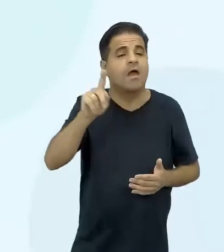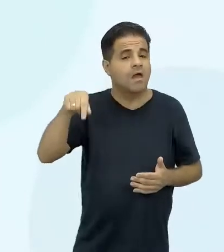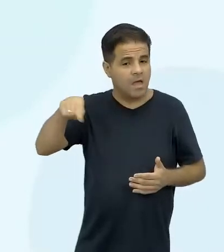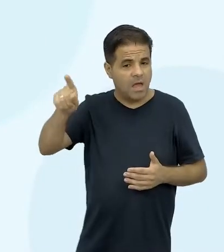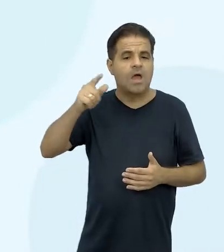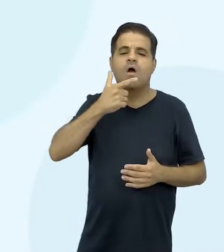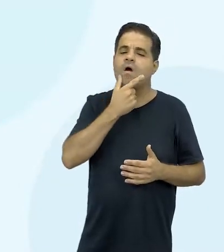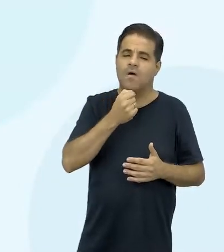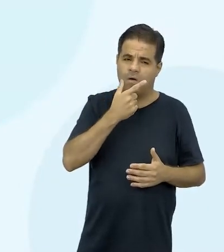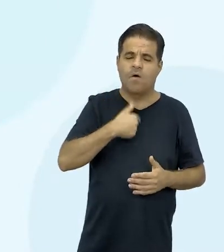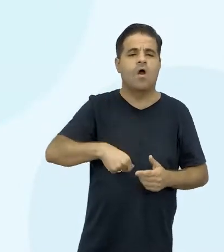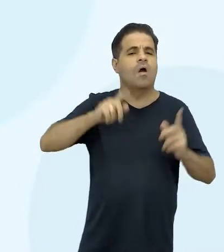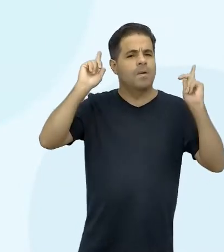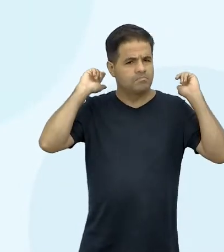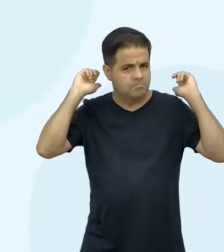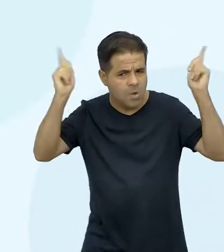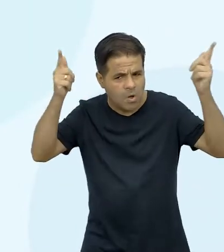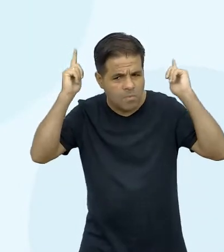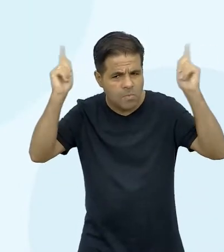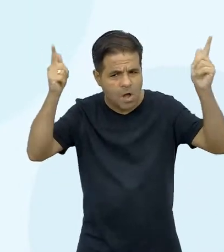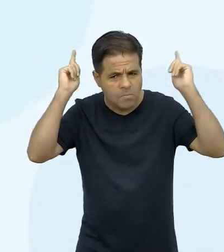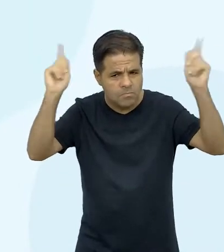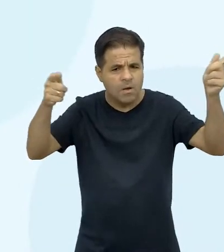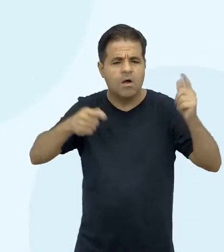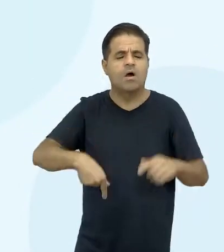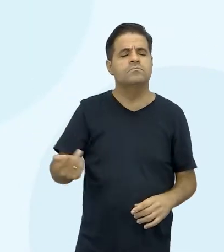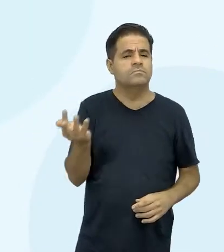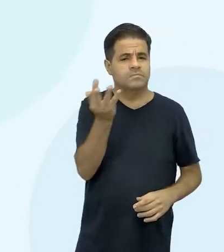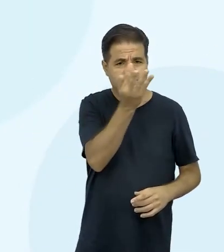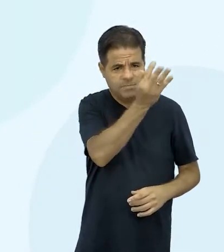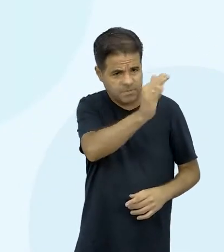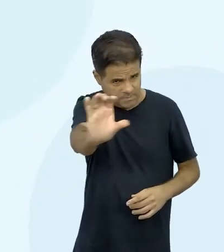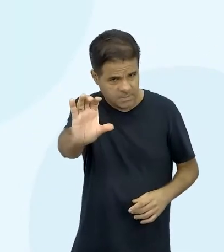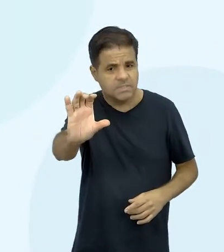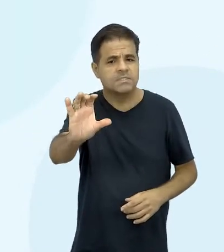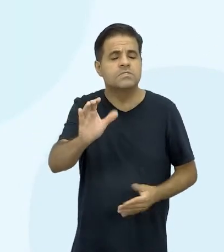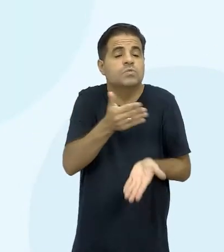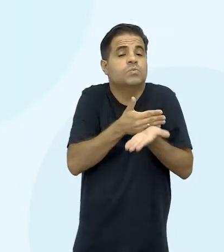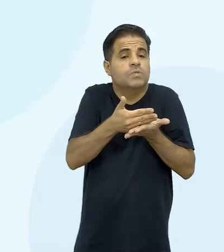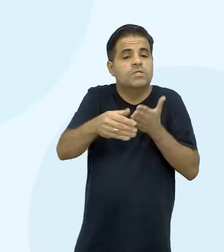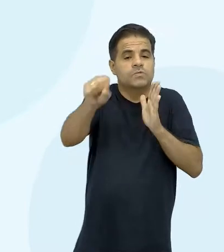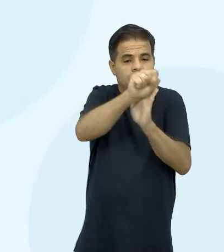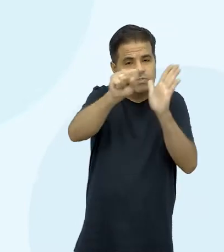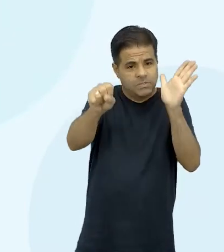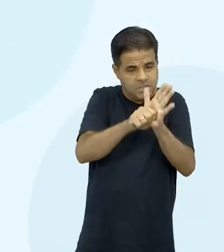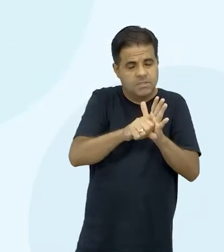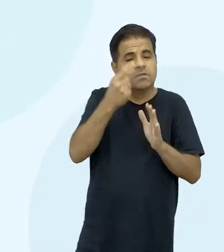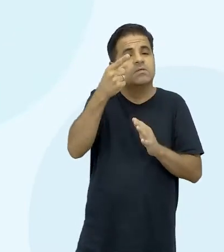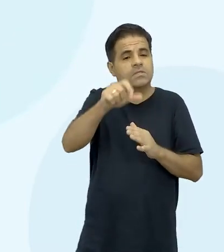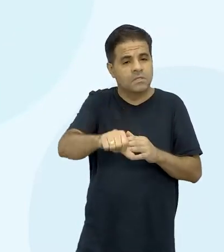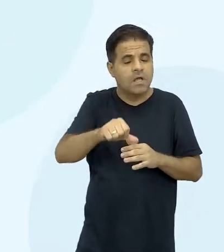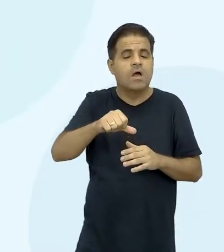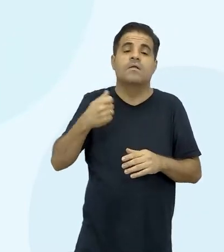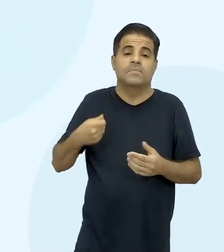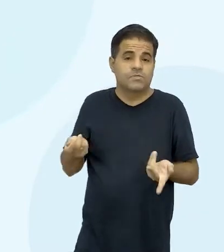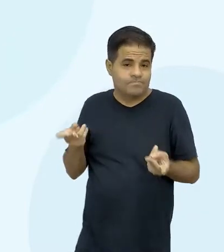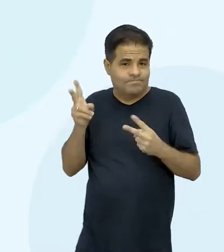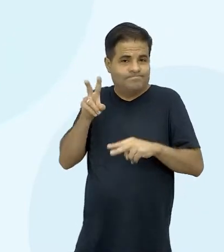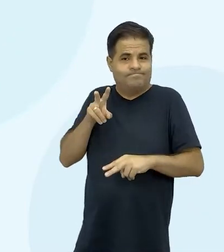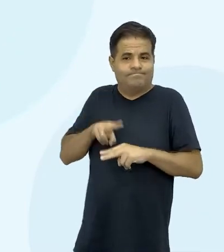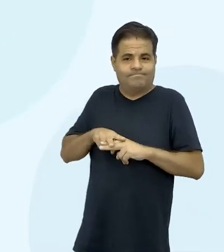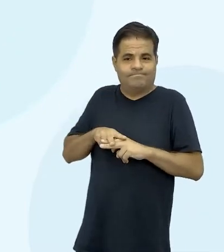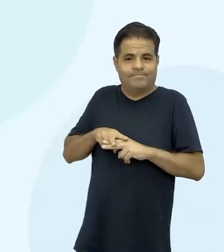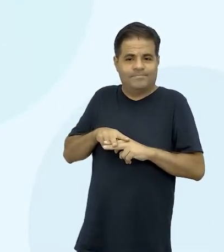um revolucionário francês, que no início do século XIX teve que se exilar,